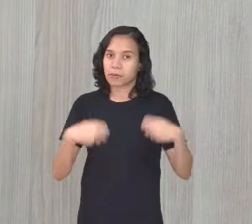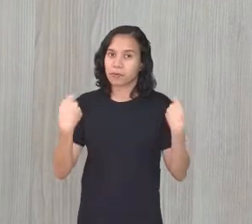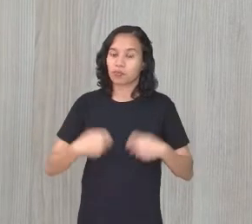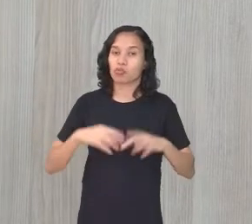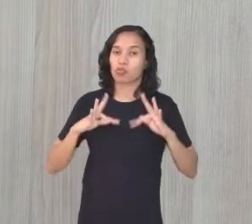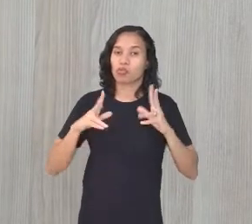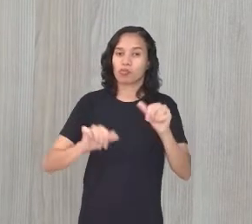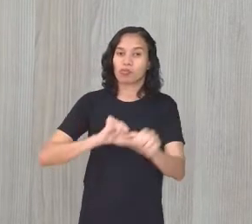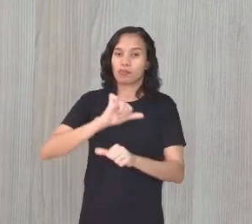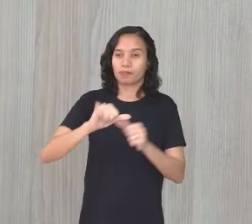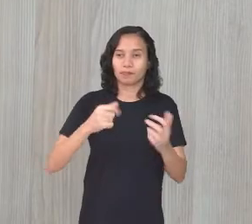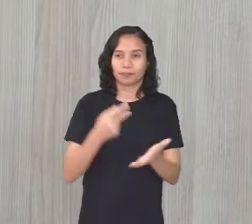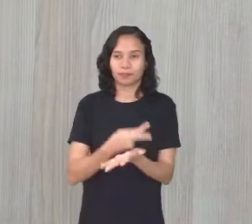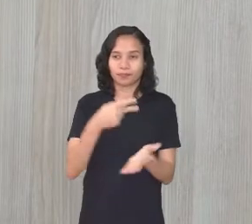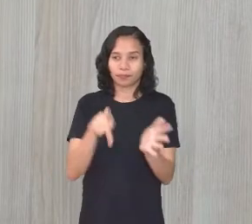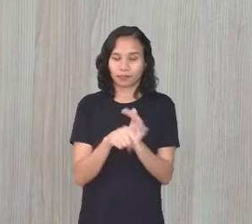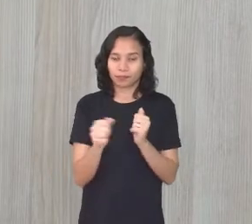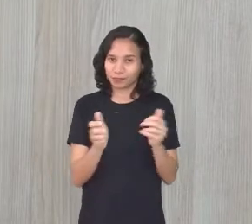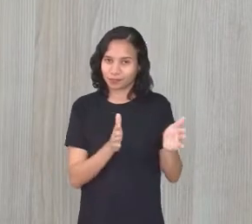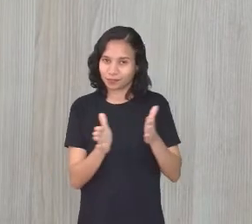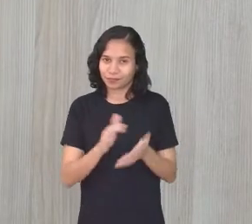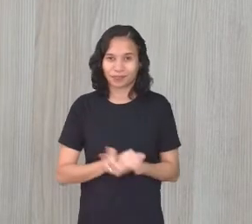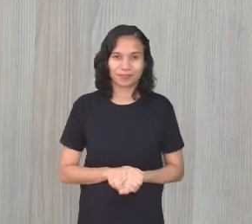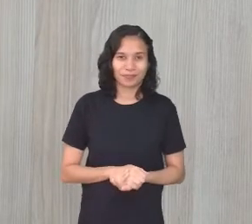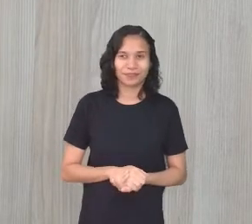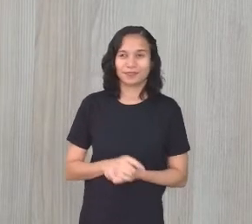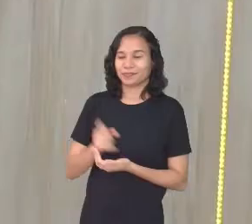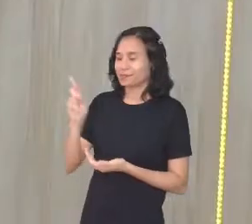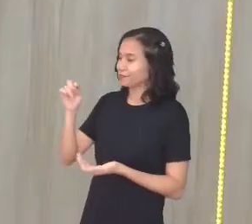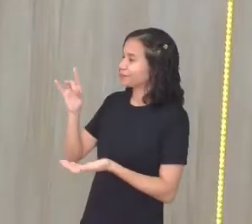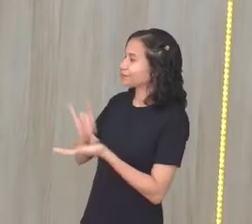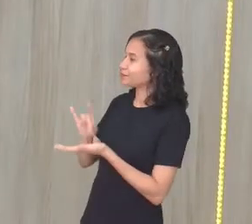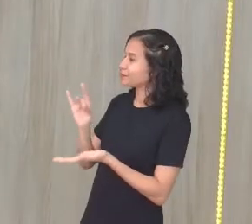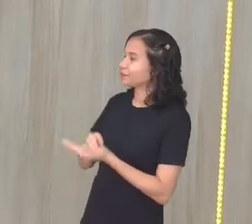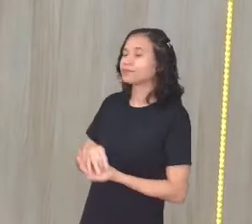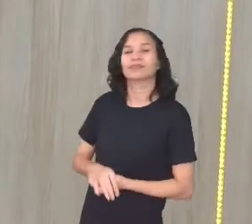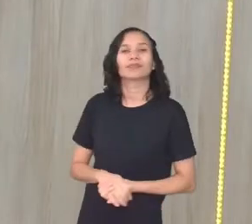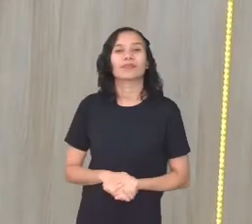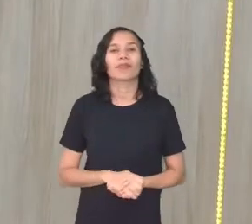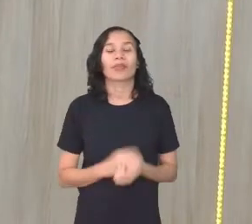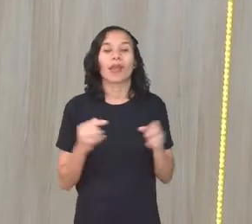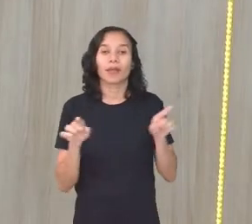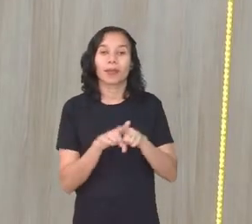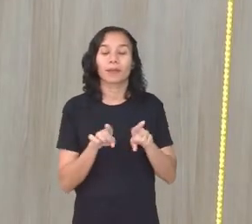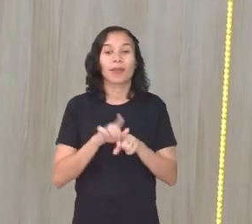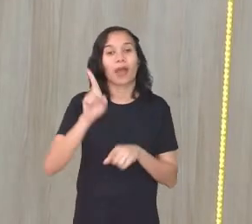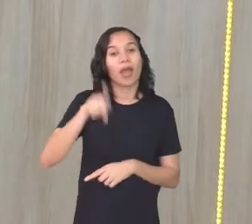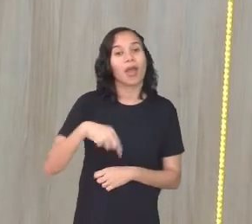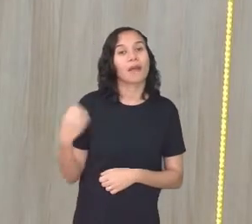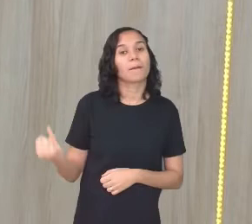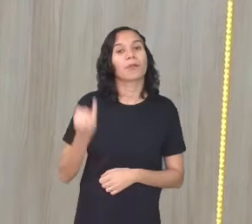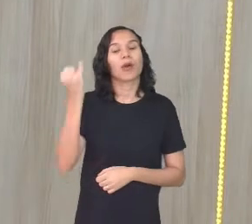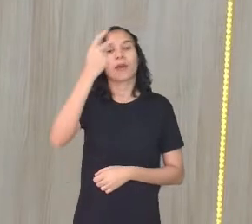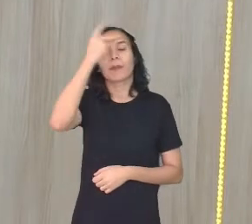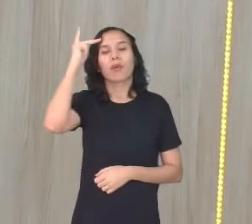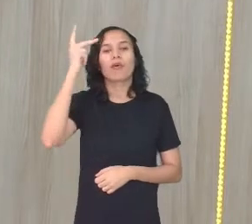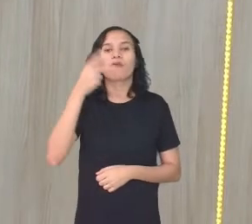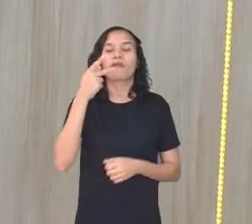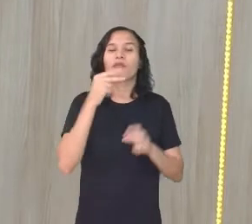as mudanças que acontecem nessa fase, né, professora? Exatamente. E é também importante falar sobre isso,